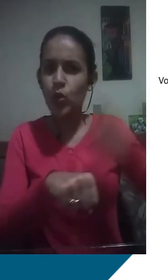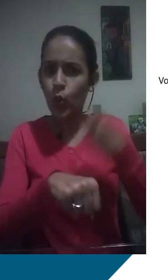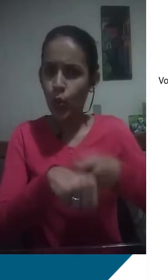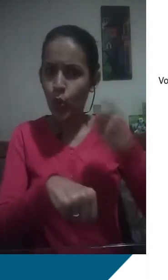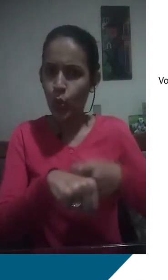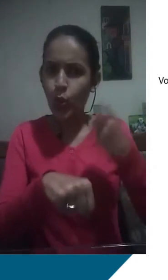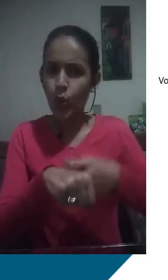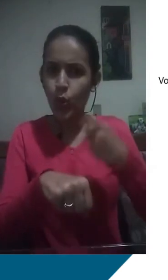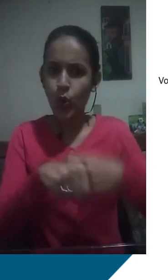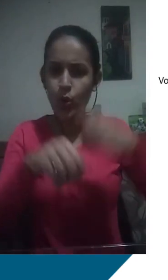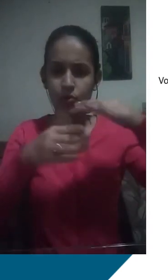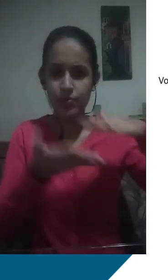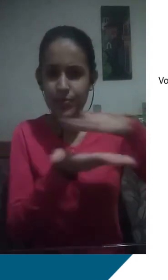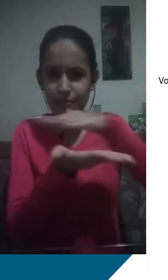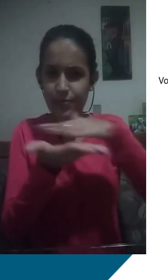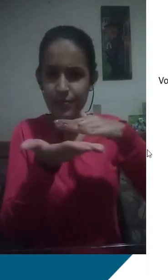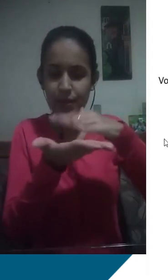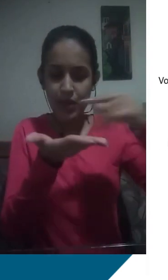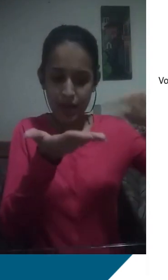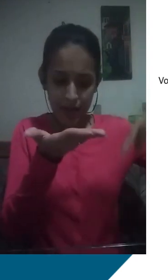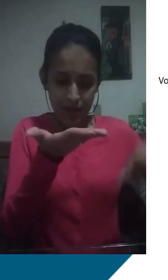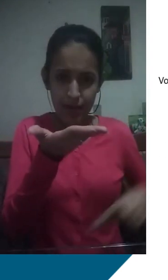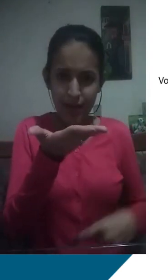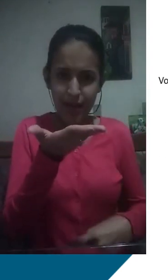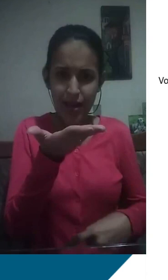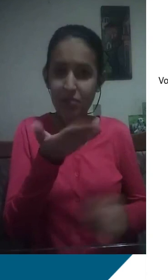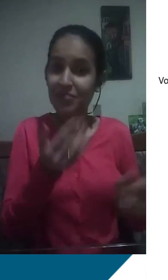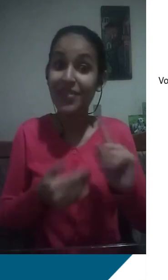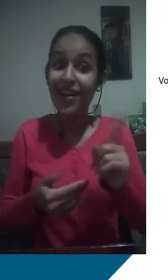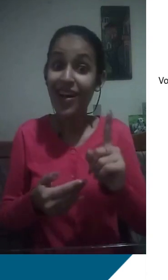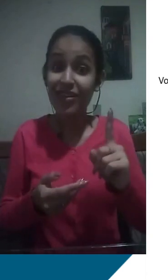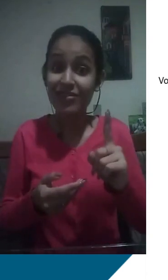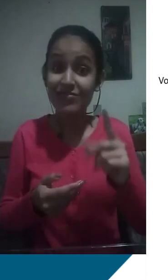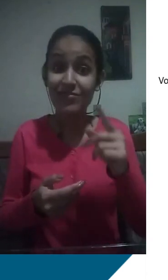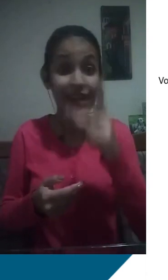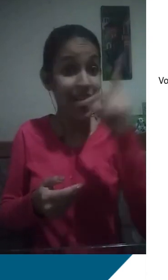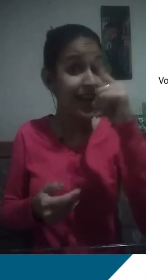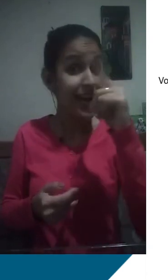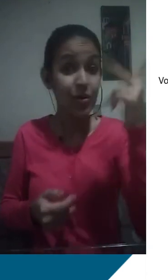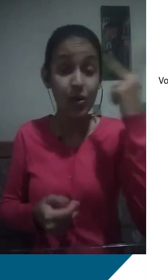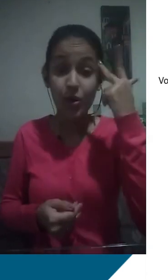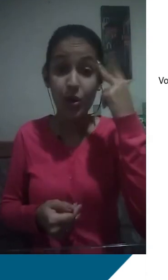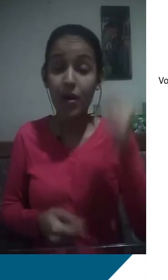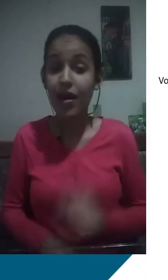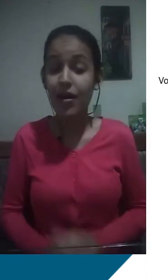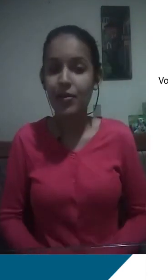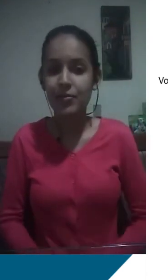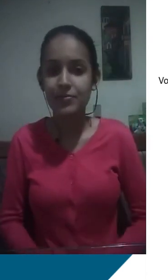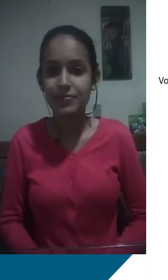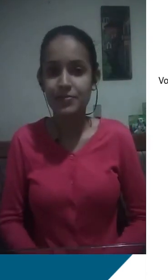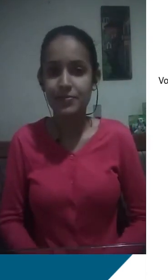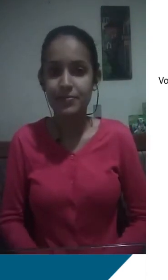água. Se a água ela tivesse esse comportamento aqui, a parte que iria congelar primeiro seria de